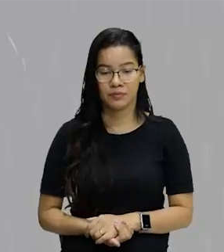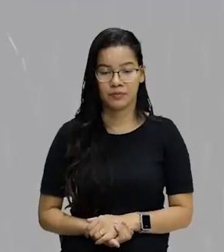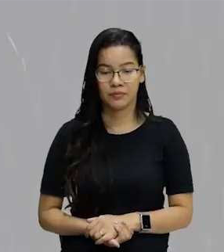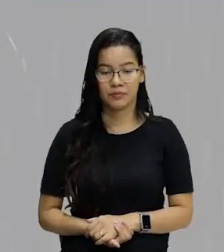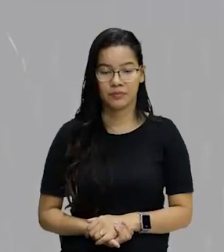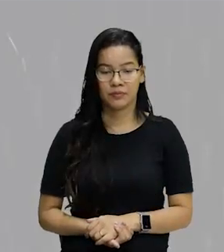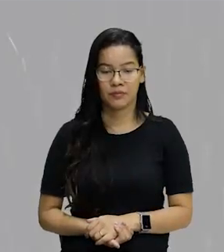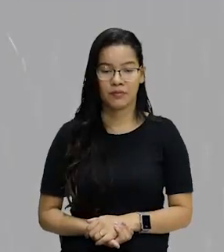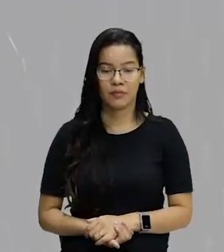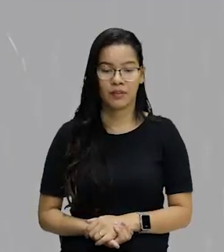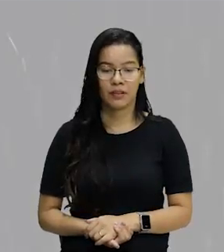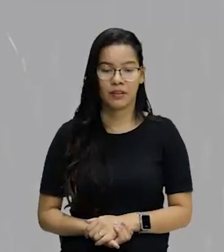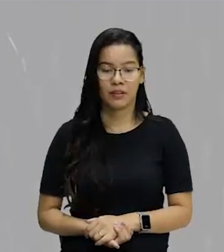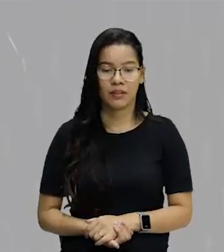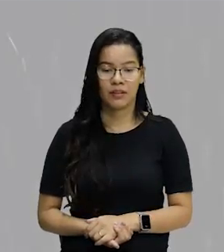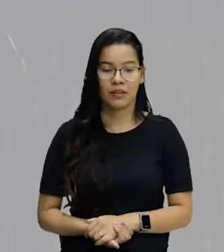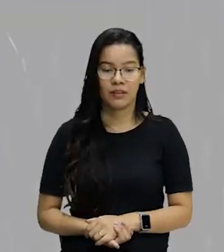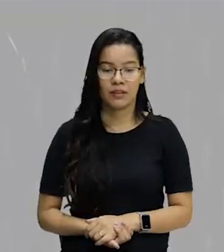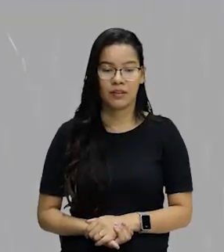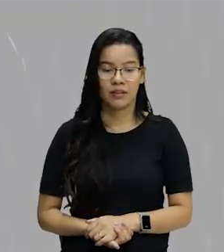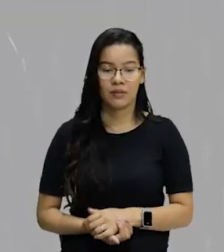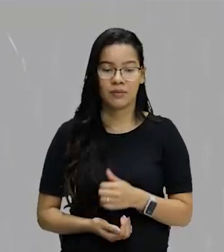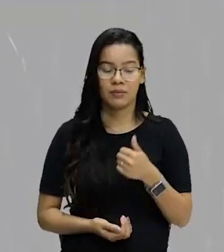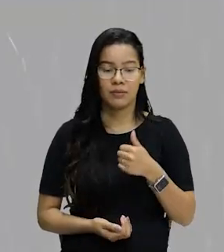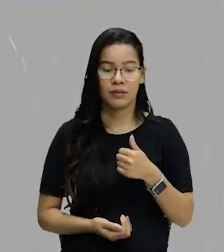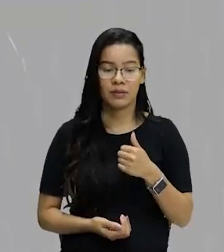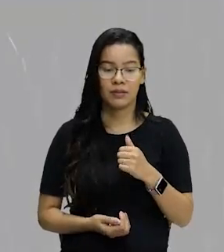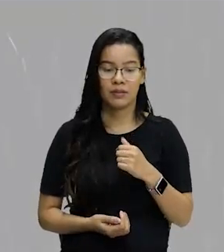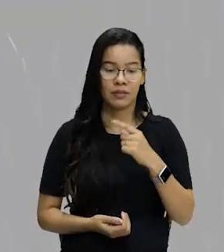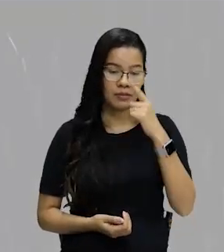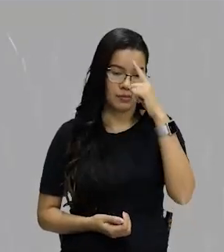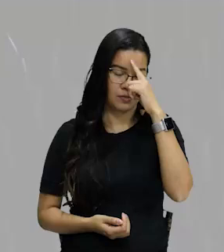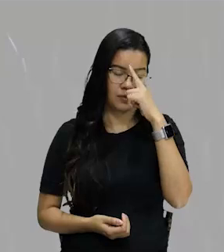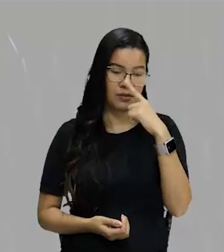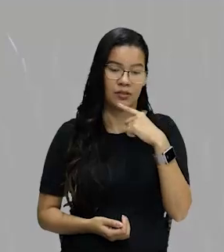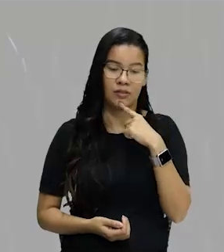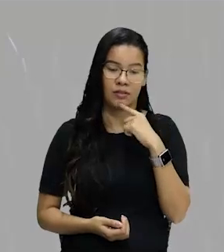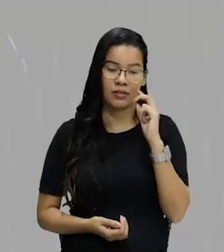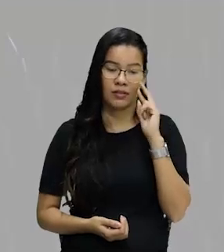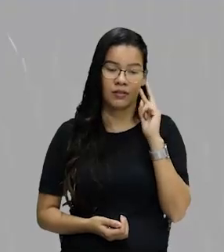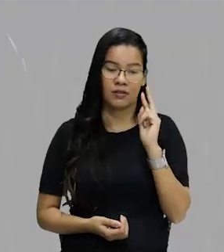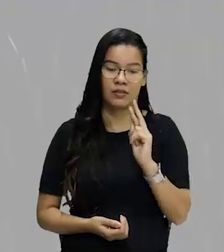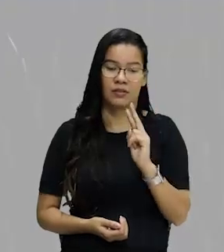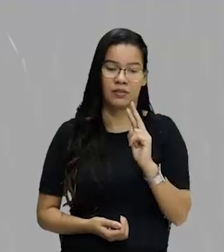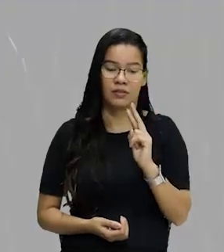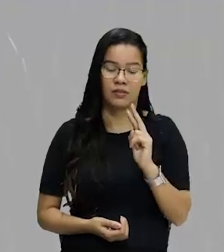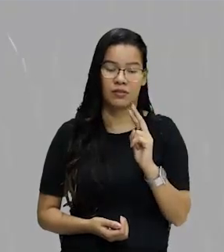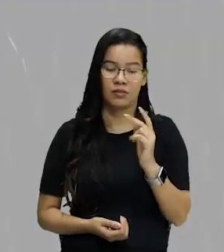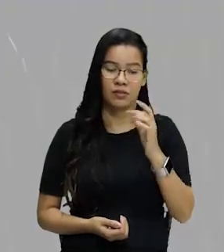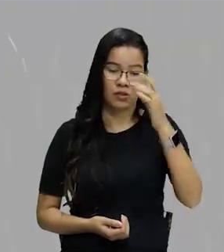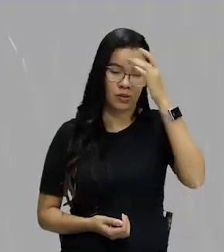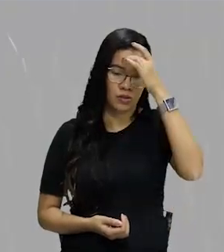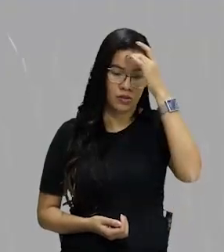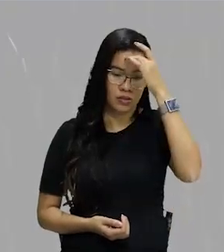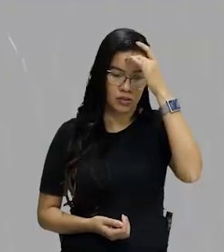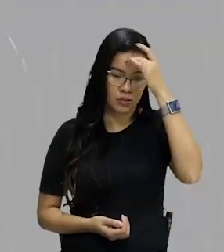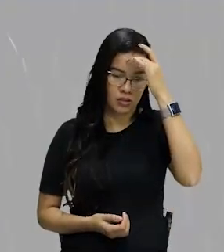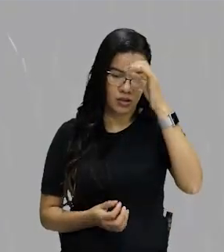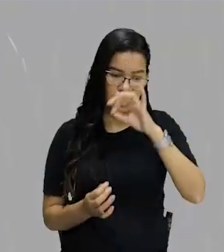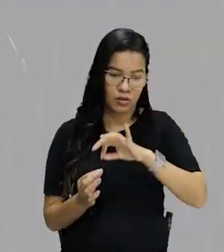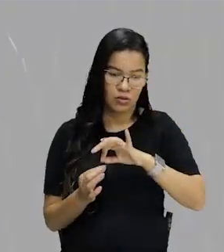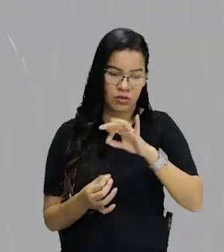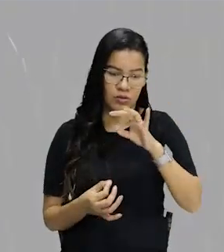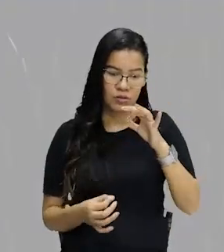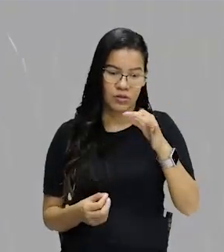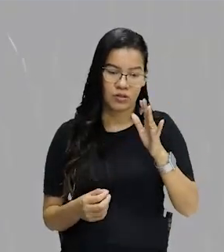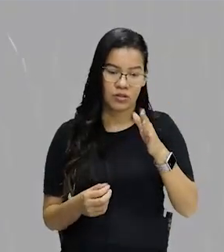Tá aqui ele fazendo uma prática aqui. Olha aí na primeira imagem. Eu fiz questão de pegar essa imagem para que vocês tenham noção da altura que ele já está,